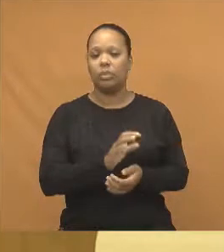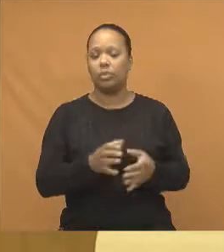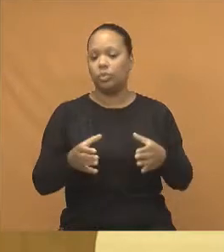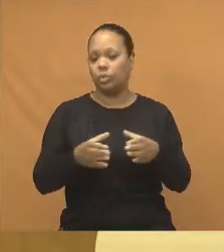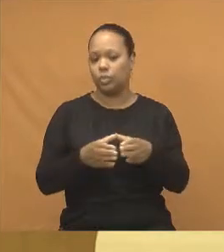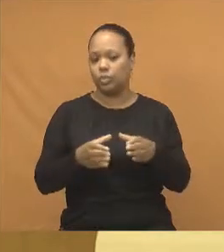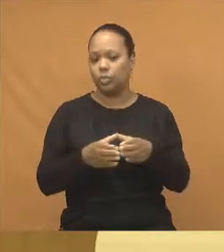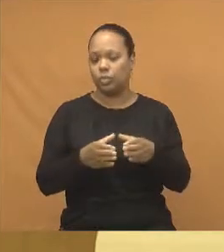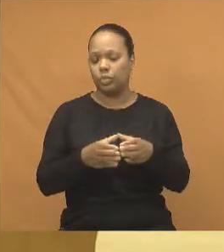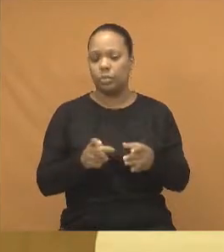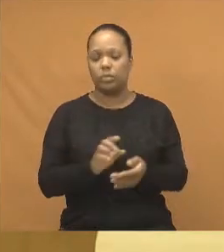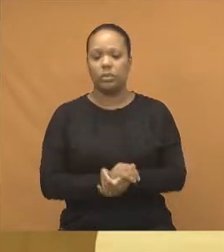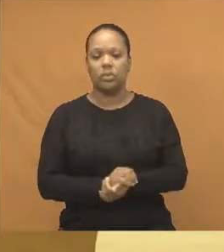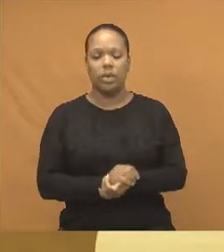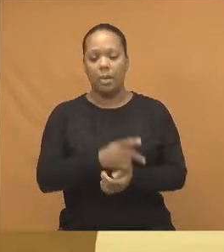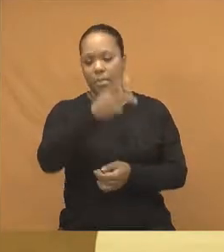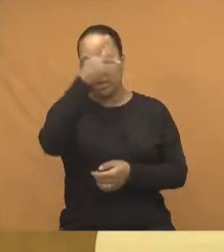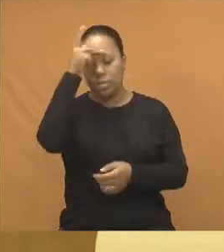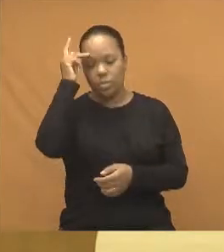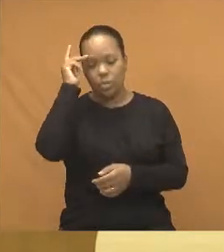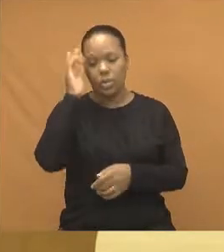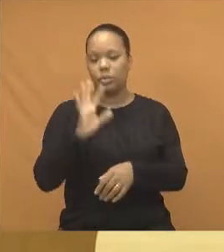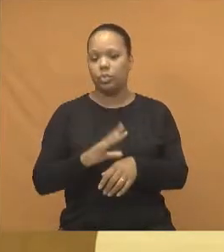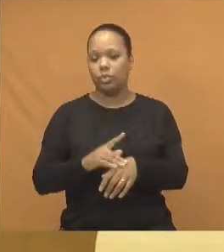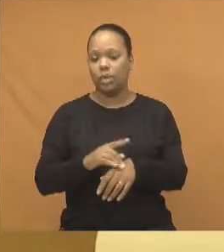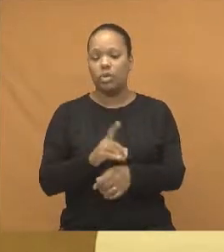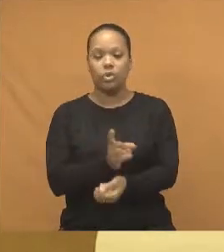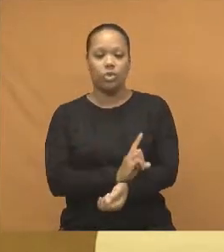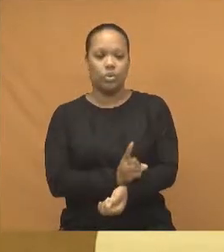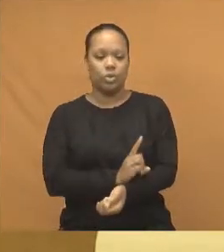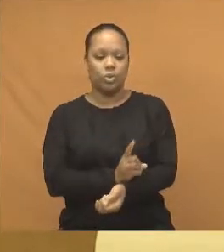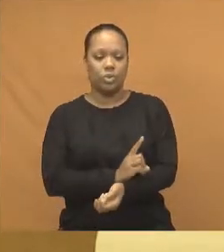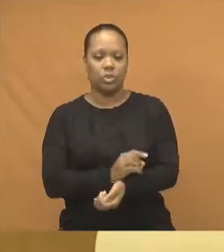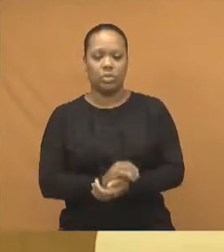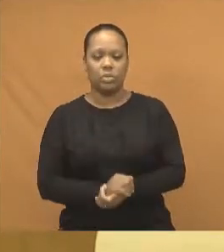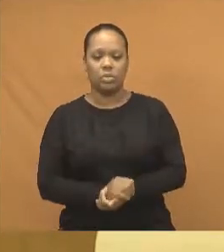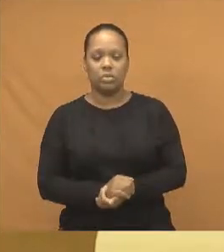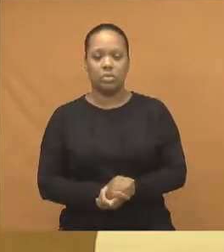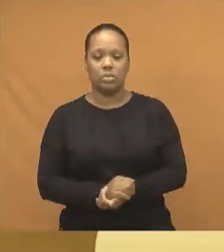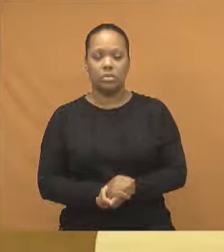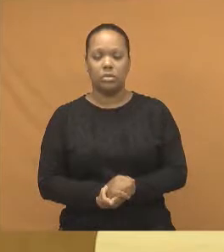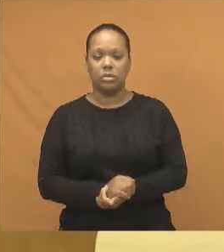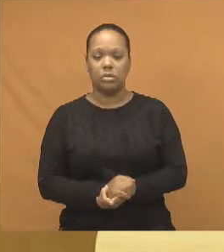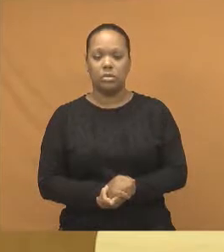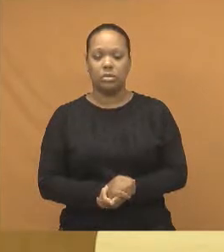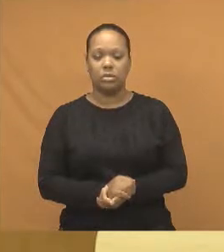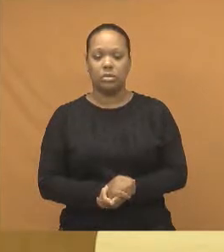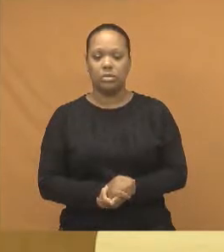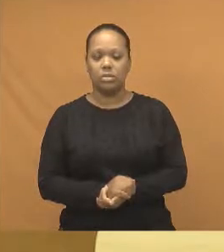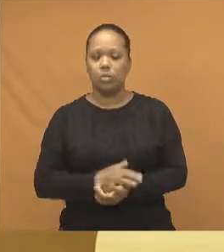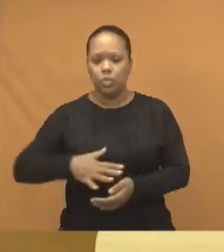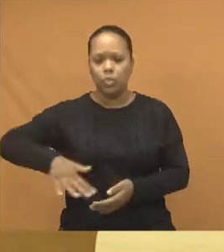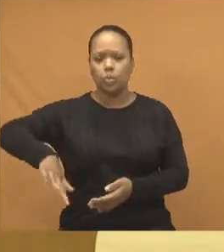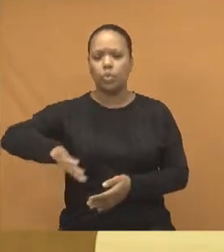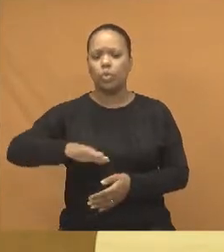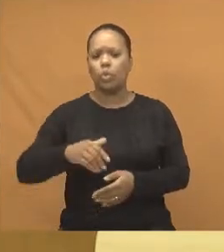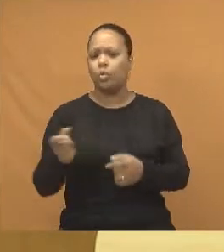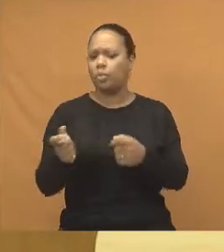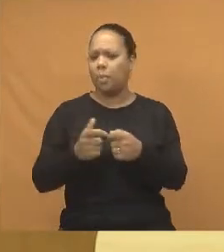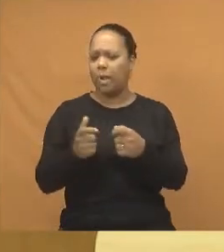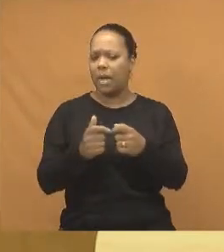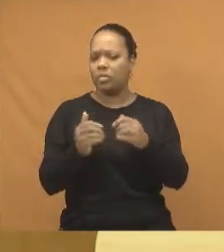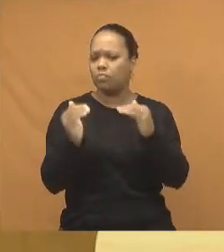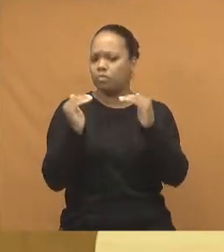de endócrino aos pacientes diabéticos. É de consenso acadêmico, consenso de todos os médicos que